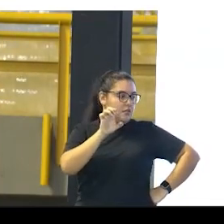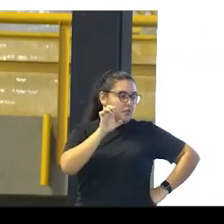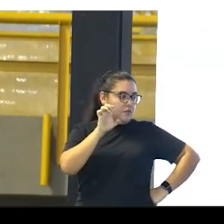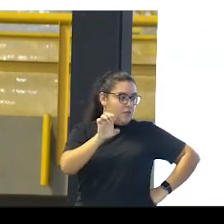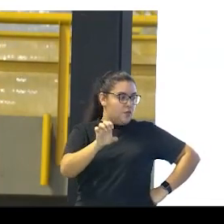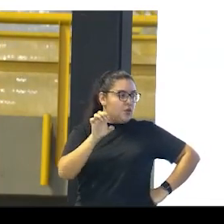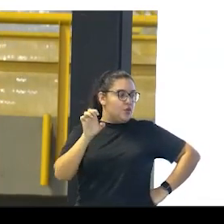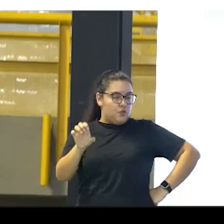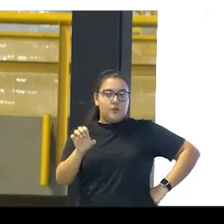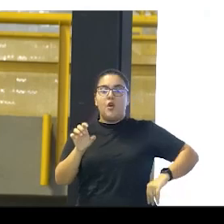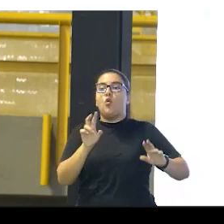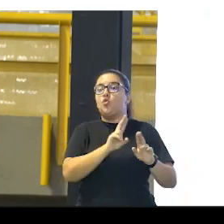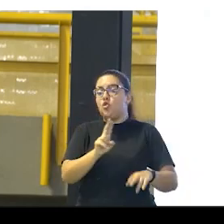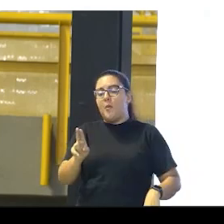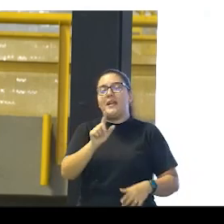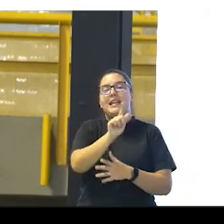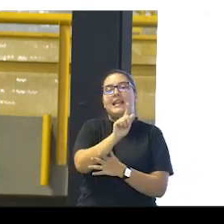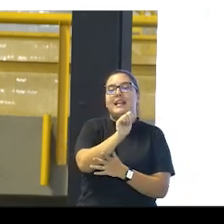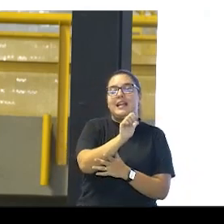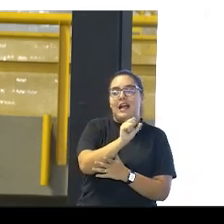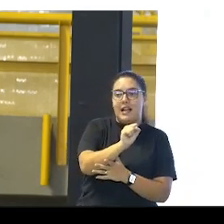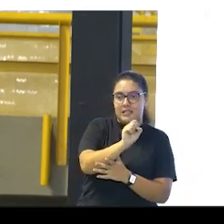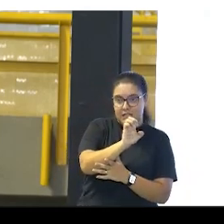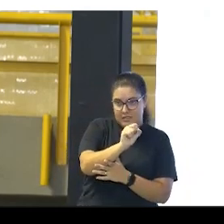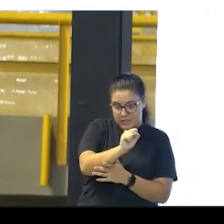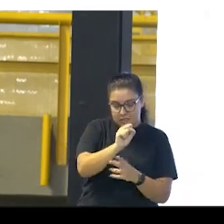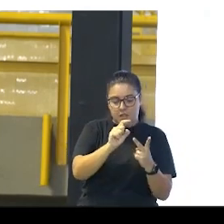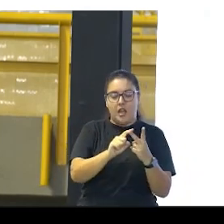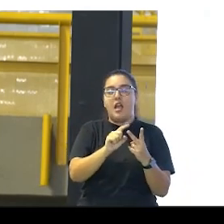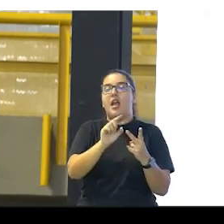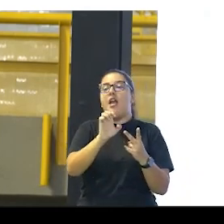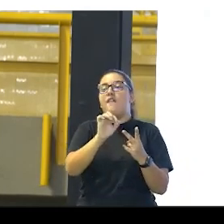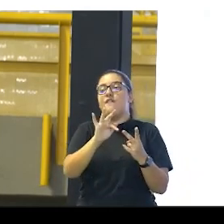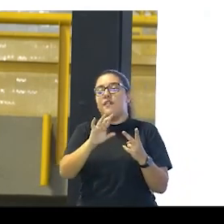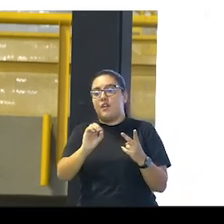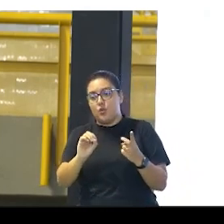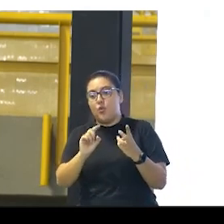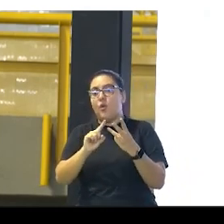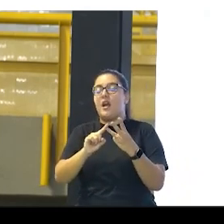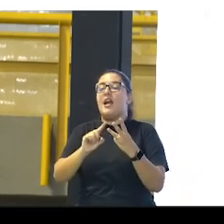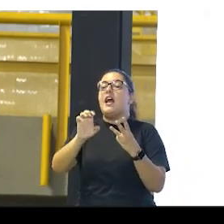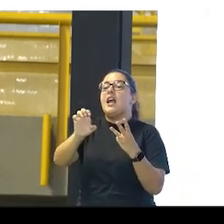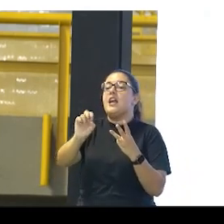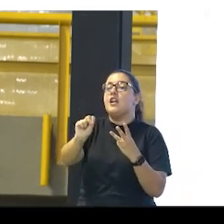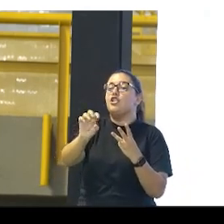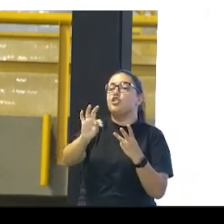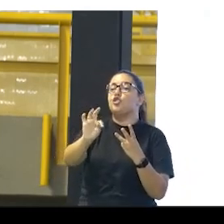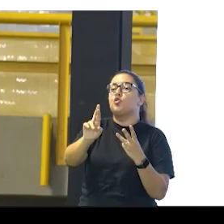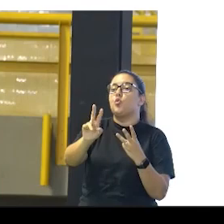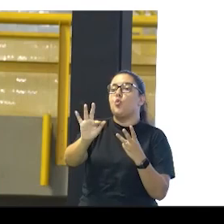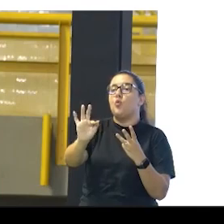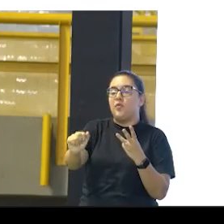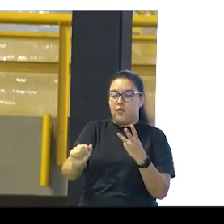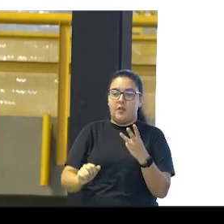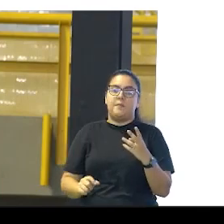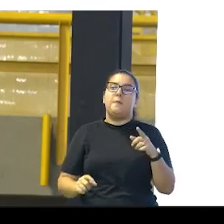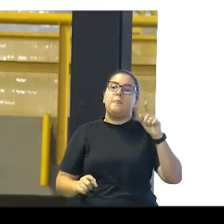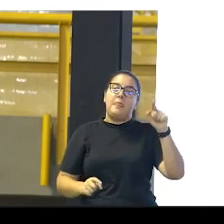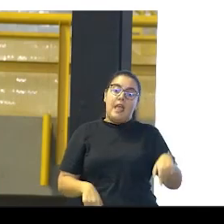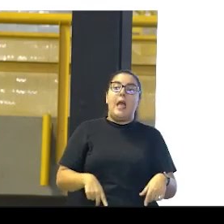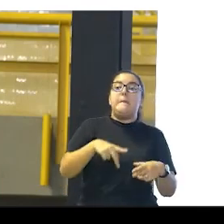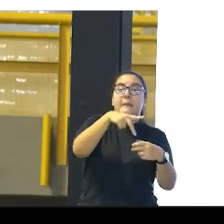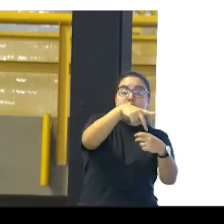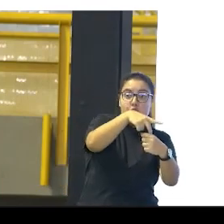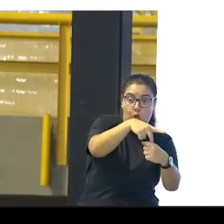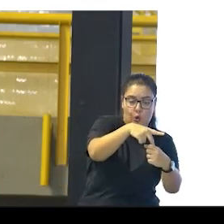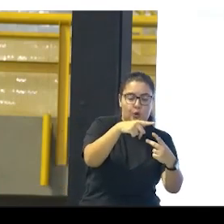gases do efeito estufa, os chamados GEE. Ou seja, petróleo,